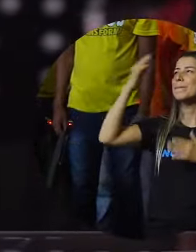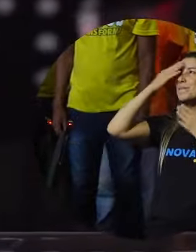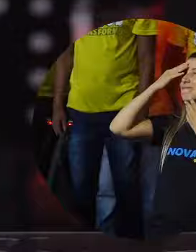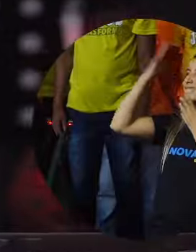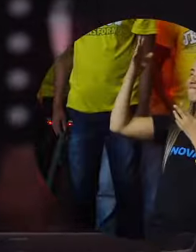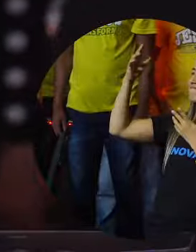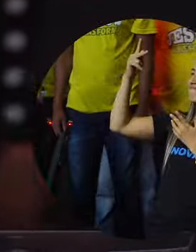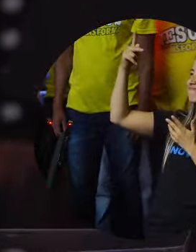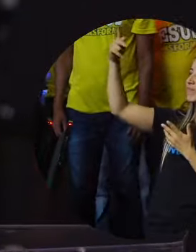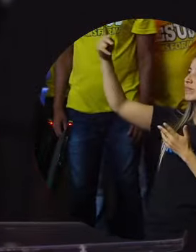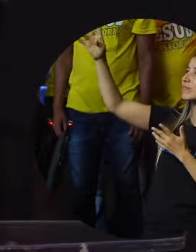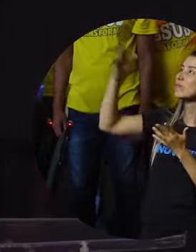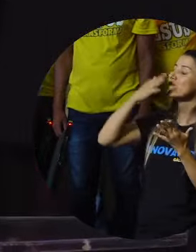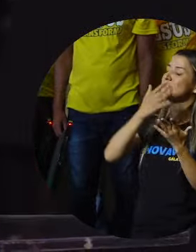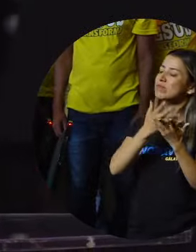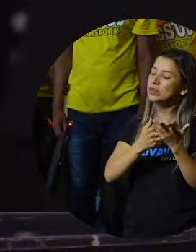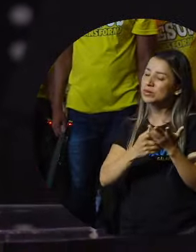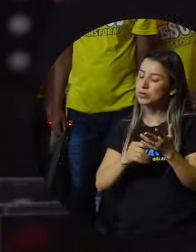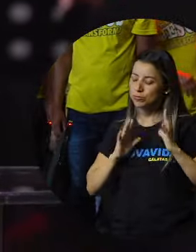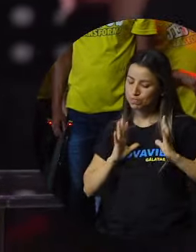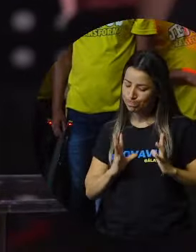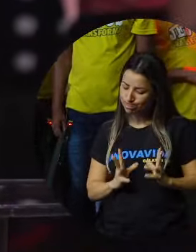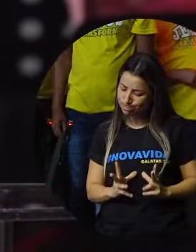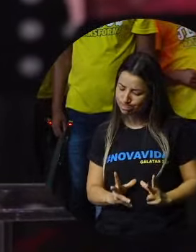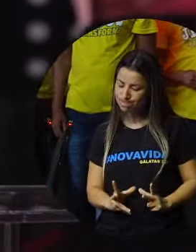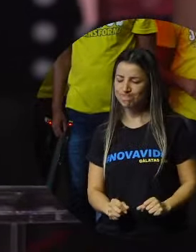sangue que nos purifica de todo pecado.